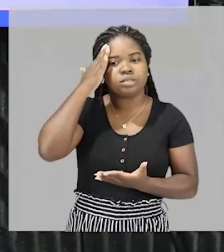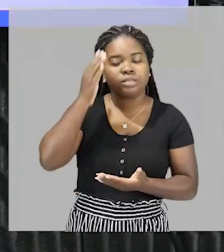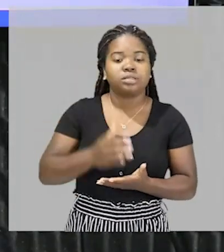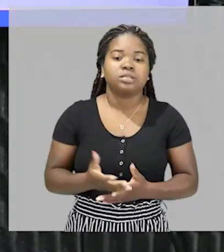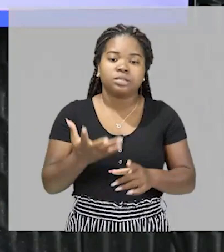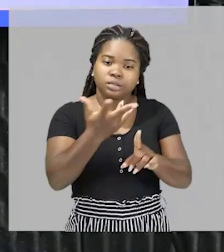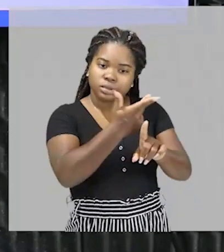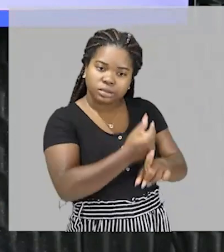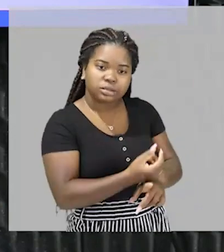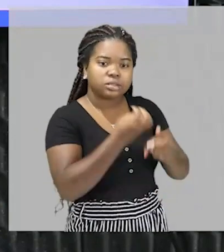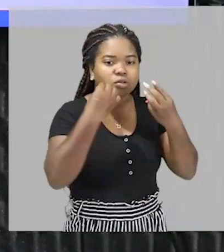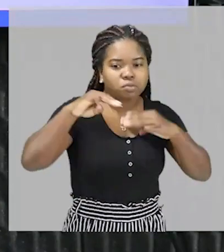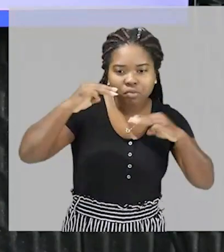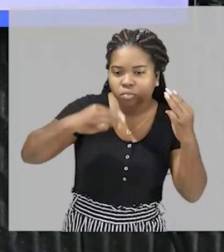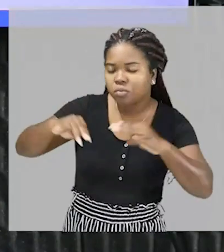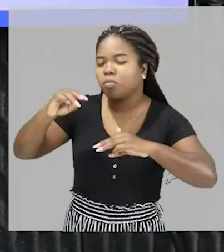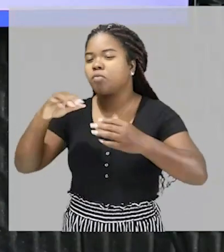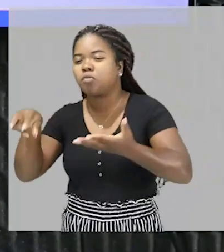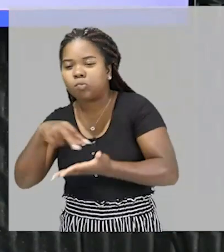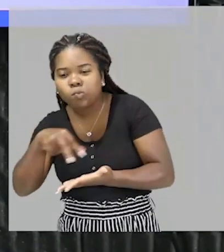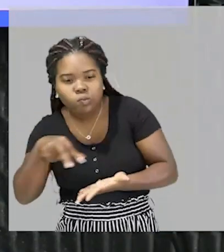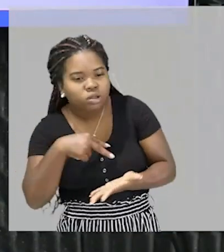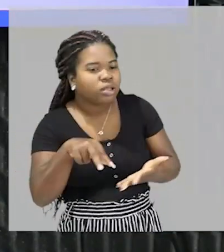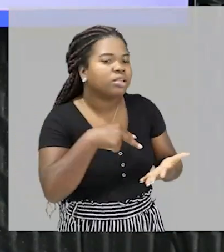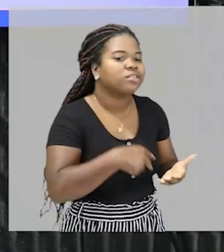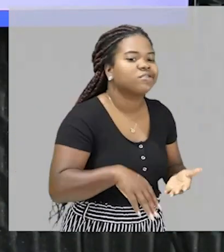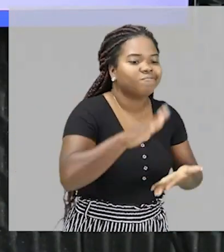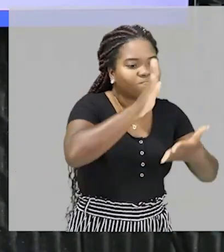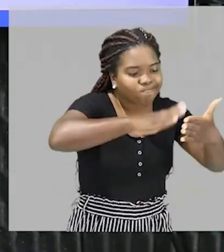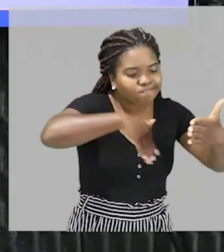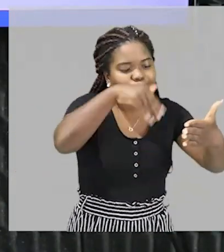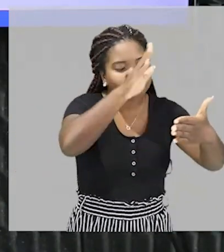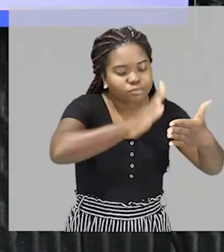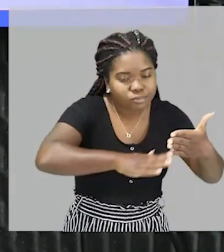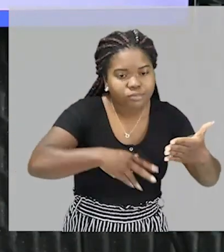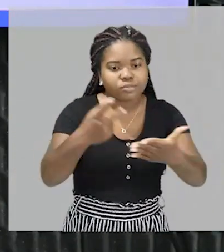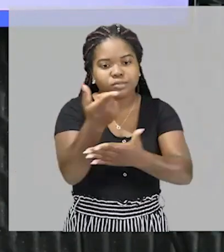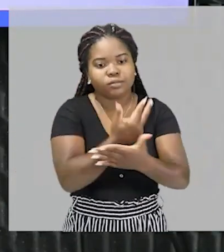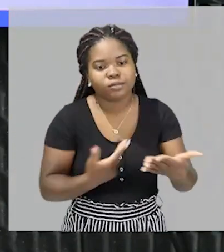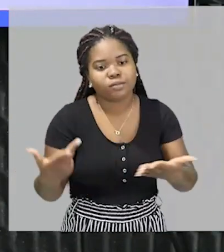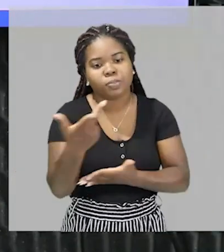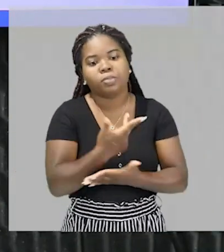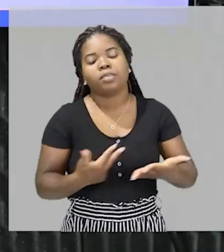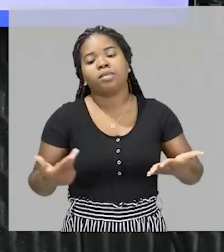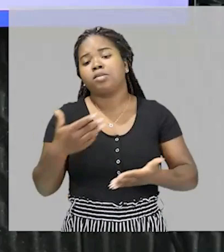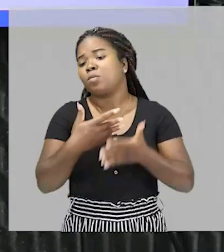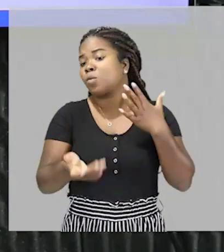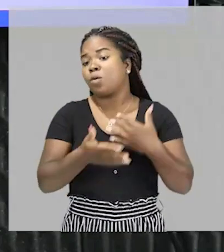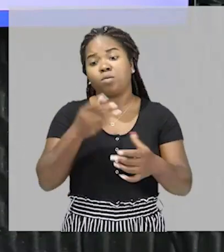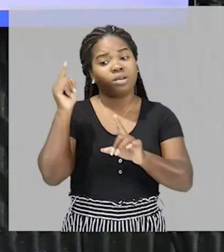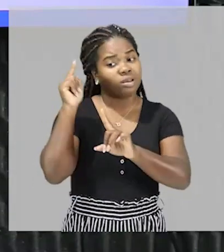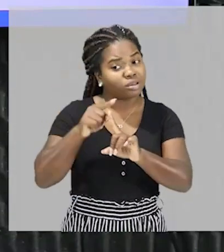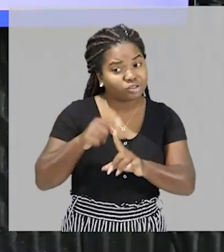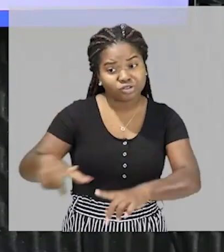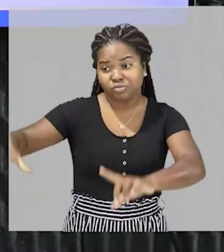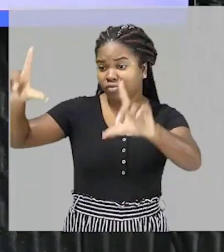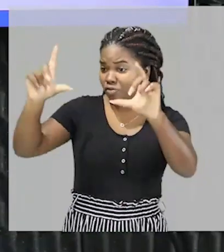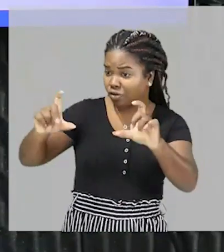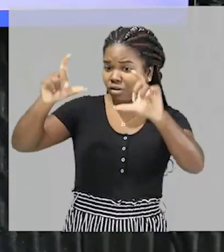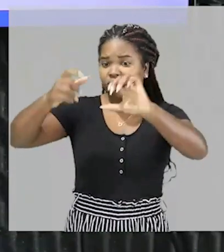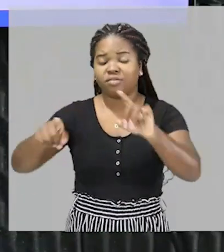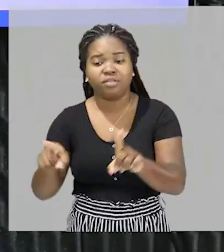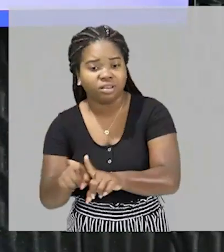arte, seja música, seja dança, seja pintura, seja o desenho, seja a fotografia como mecanismo